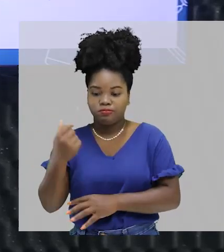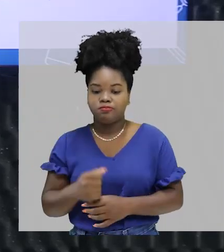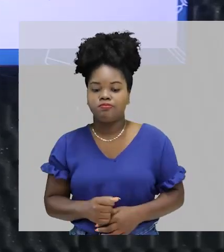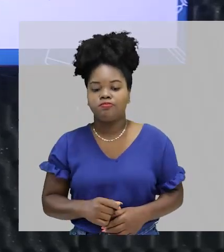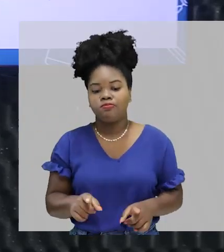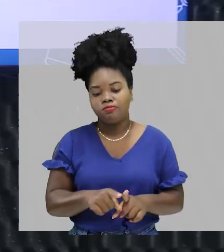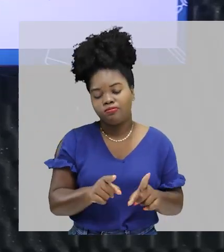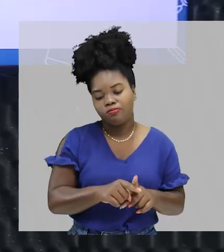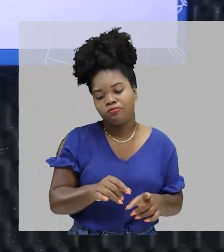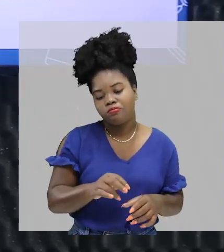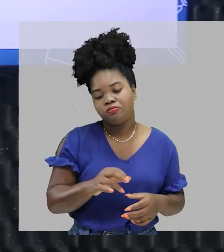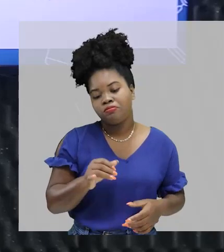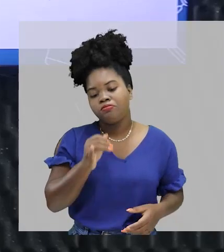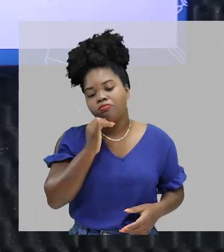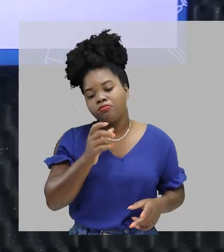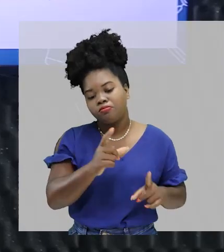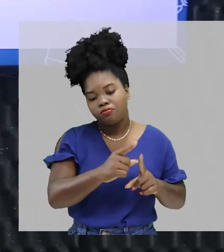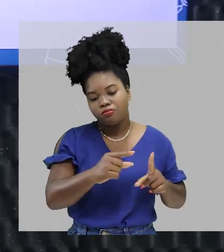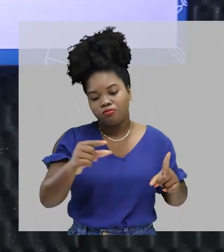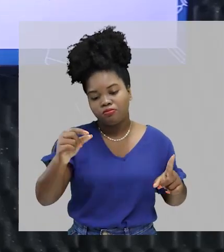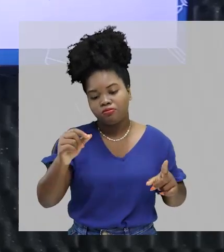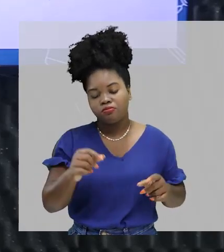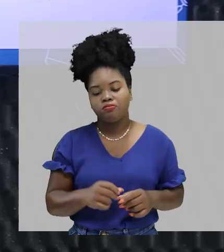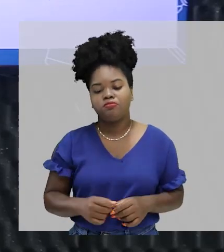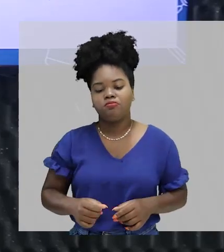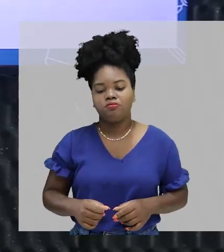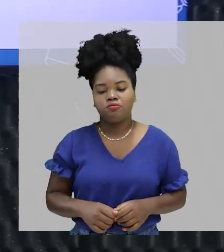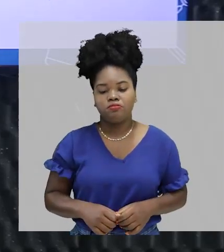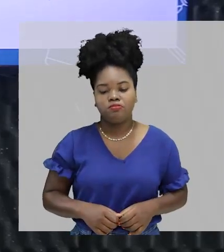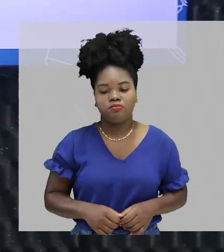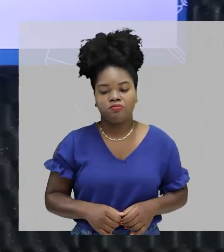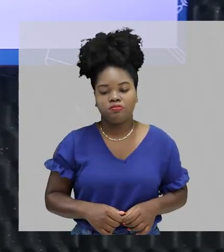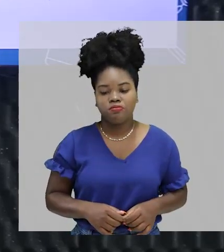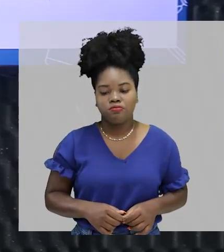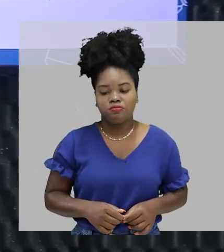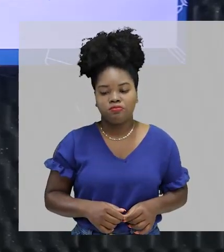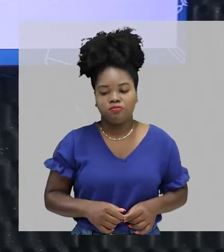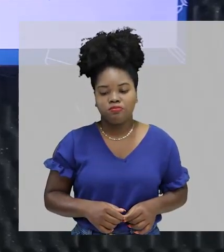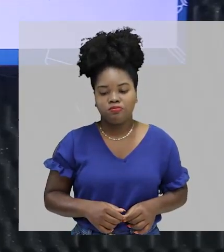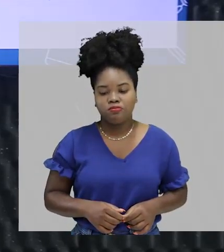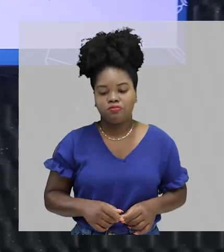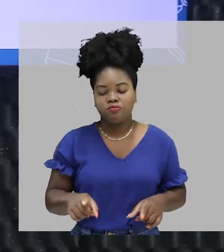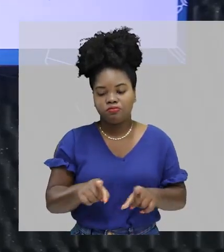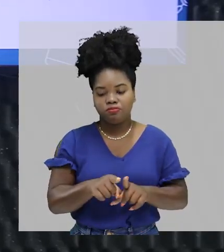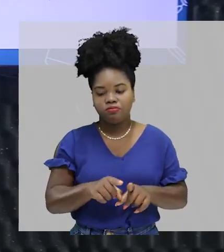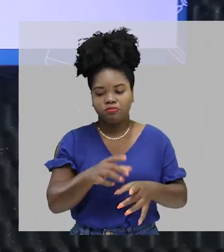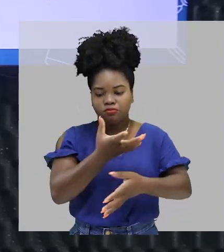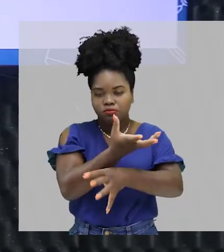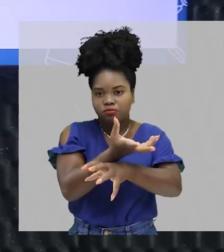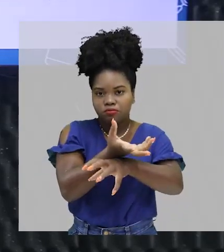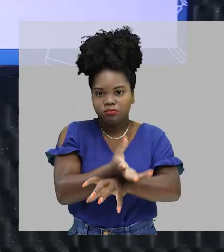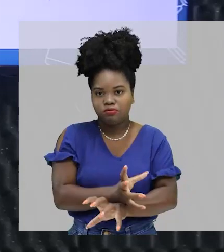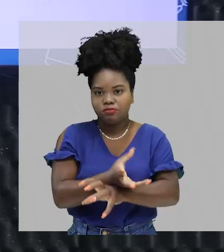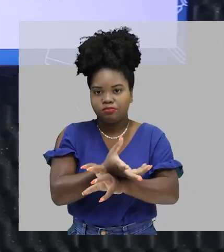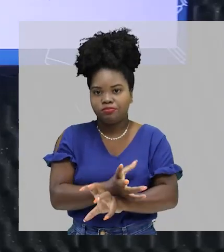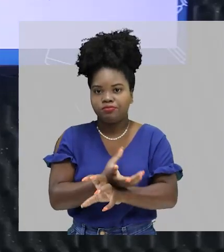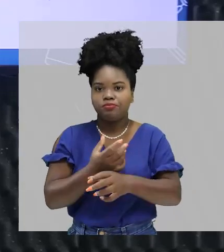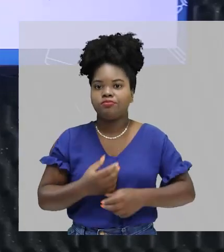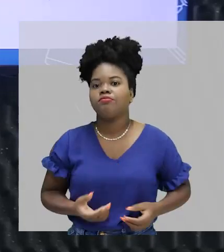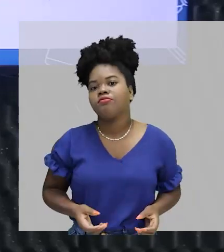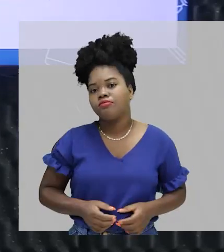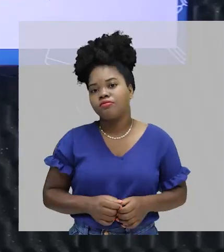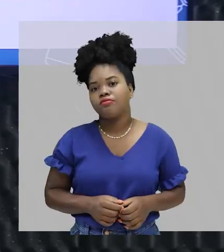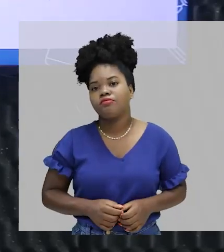folhas, restos de troncos, tudo bem? O esqueleto, certo? Então,